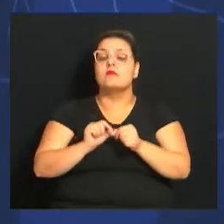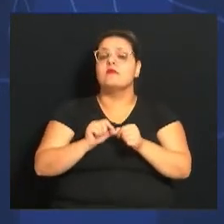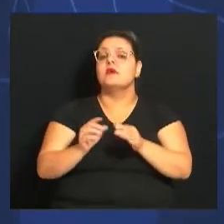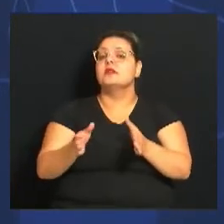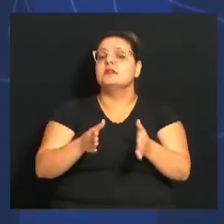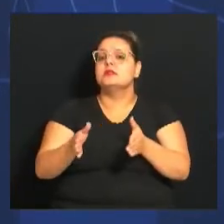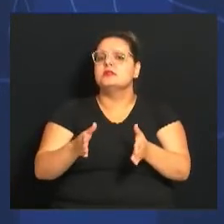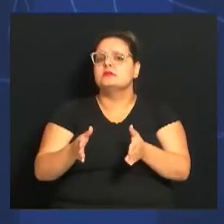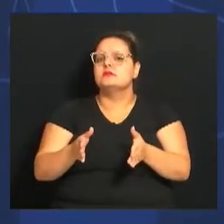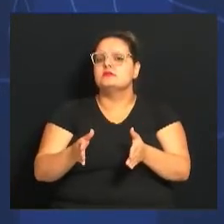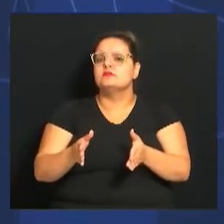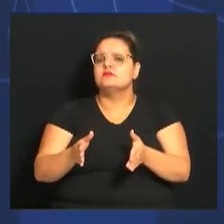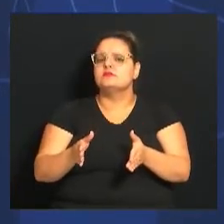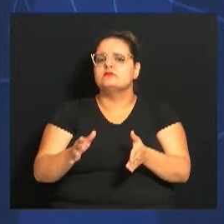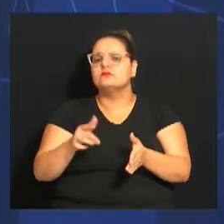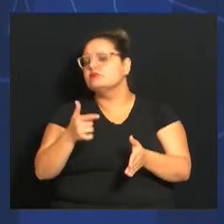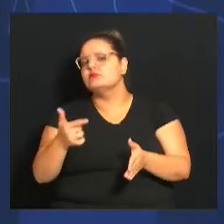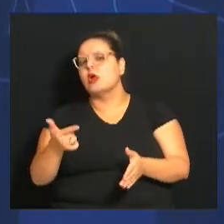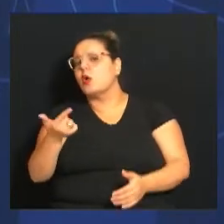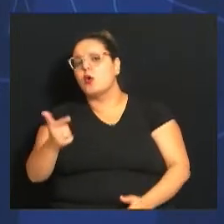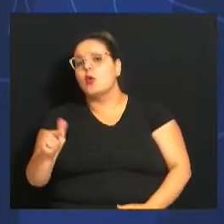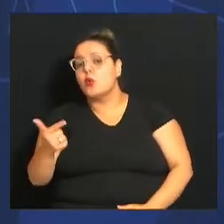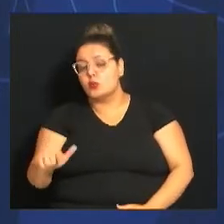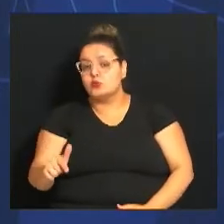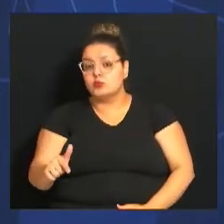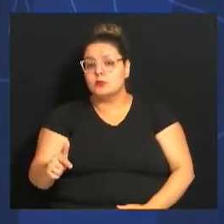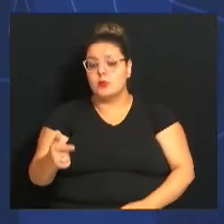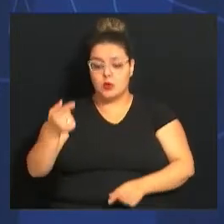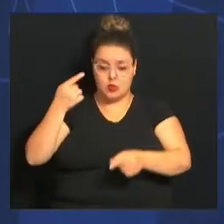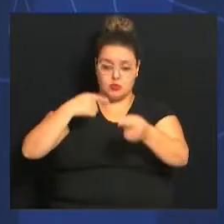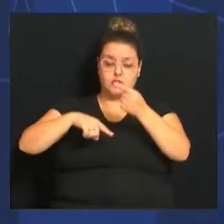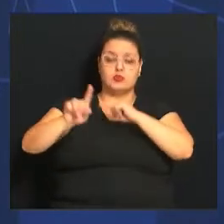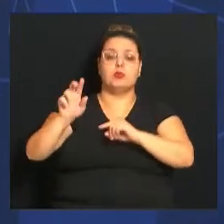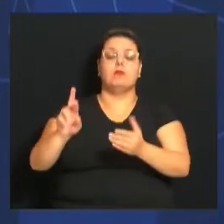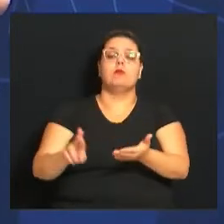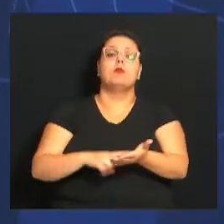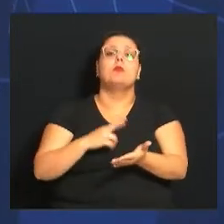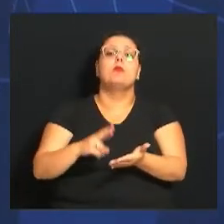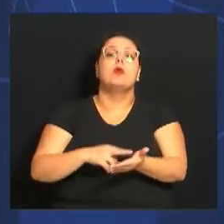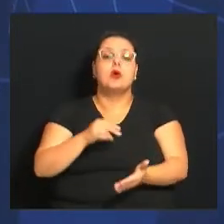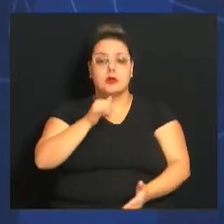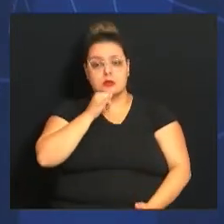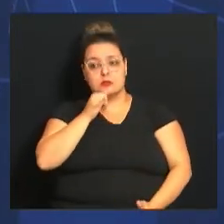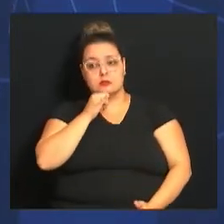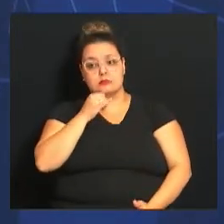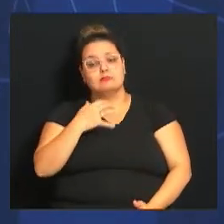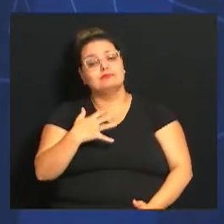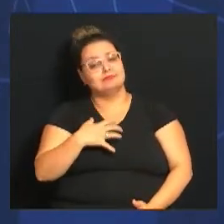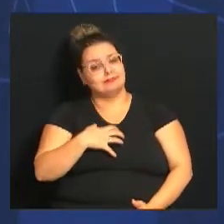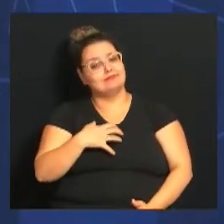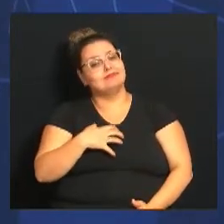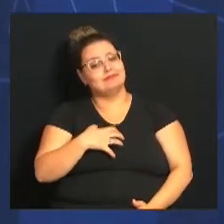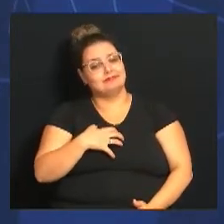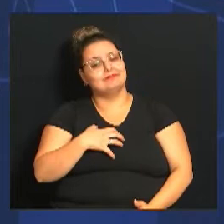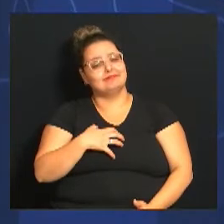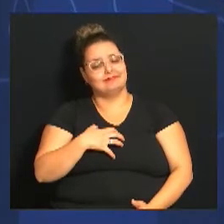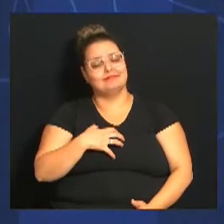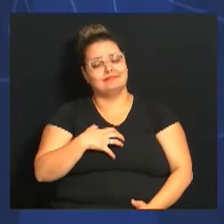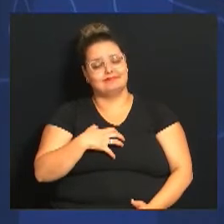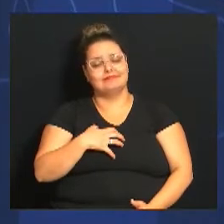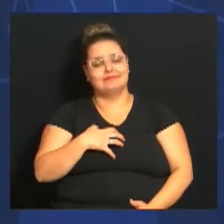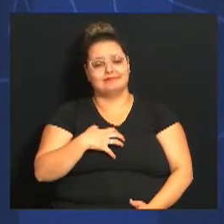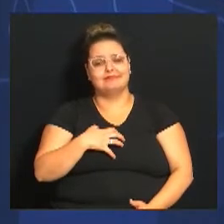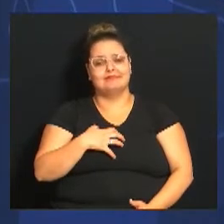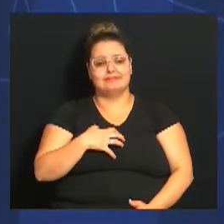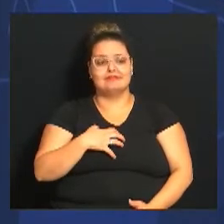não tem como ser repetido? Então, o sucesso das revistas, por exemplo, que eu confesso que eu sinto muita falta, viu, Edivaldo? Muitas